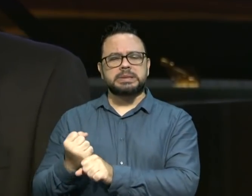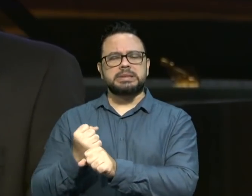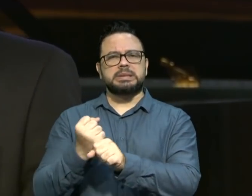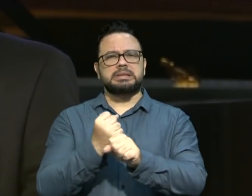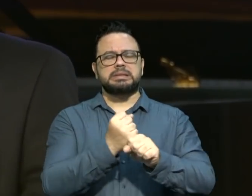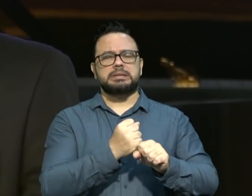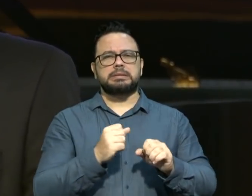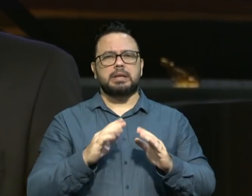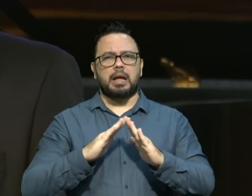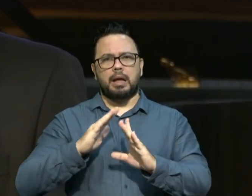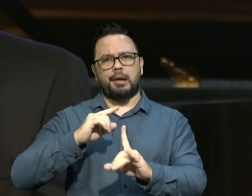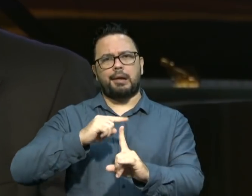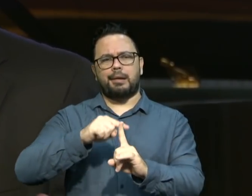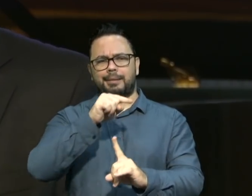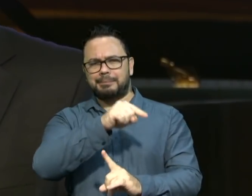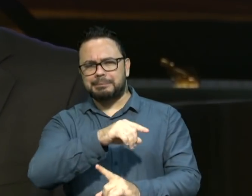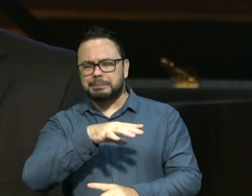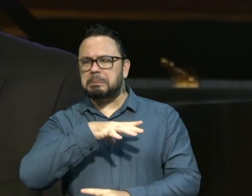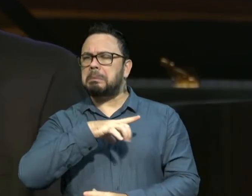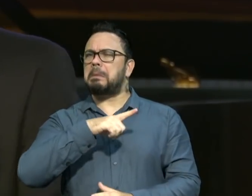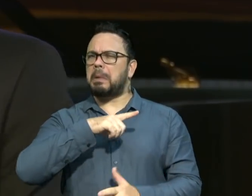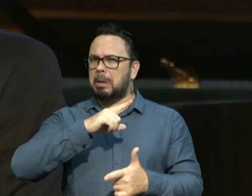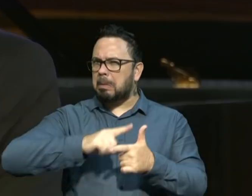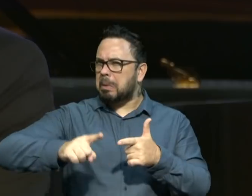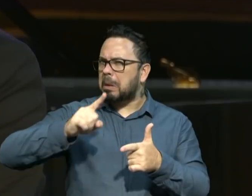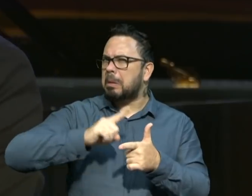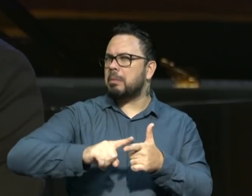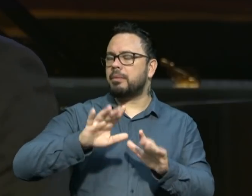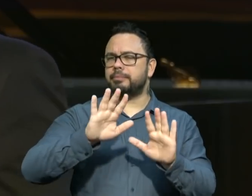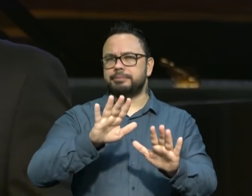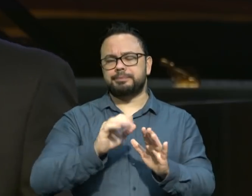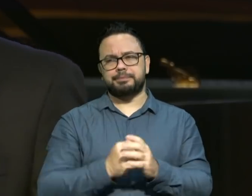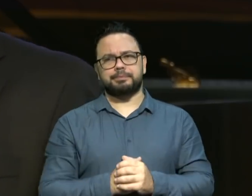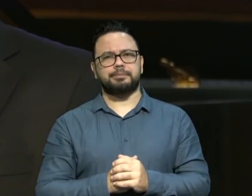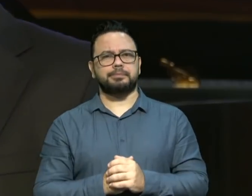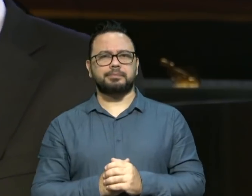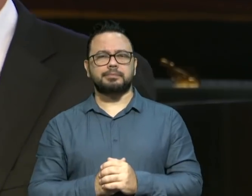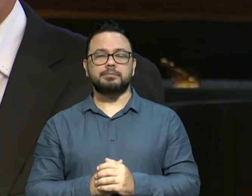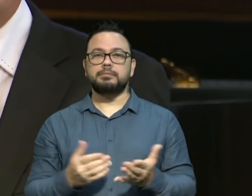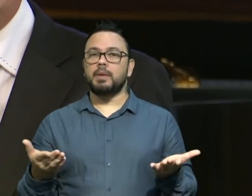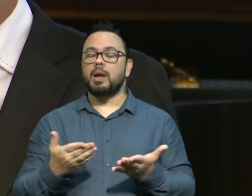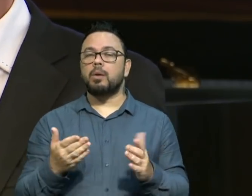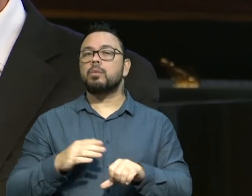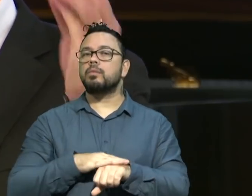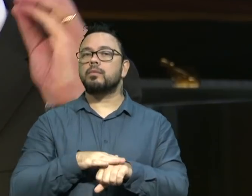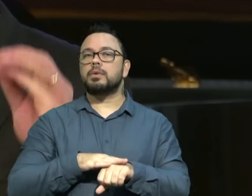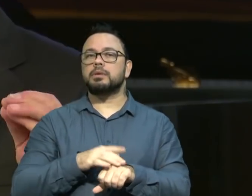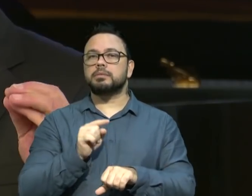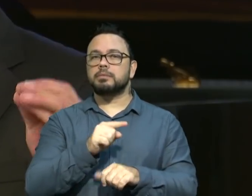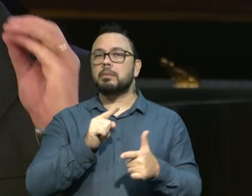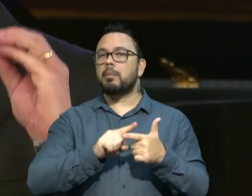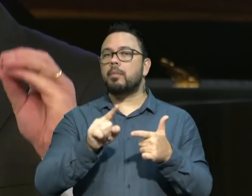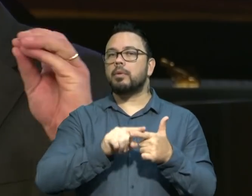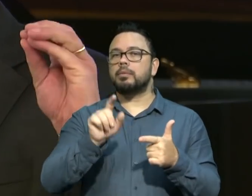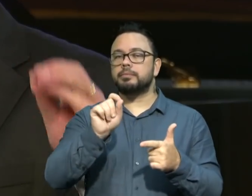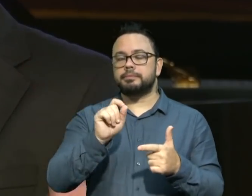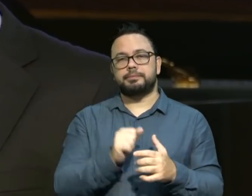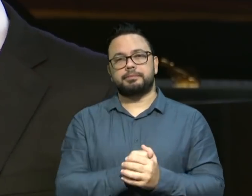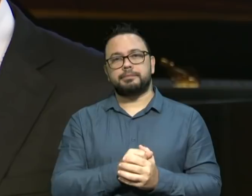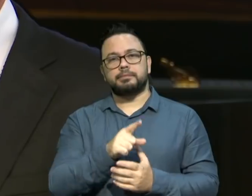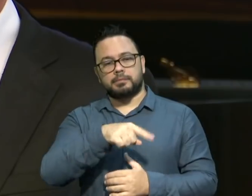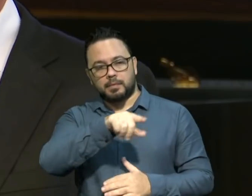vários problemas vários problemas dentre eles o problema que nós vamos tratar agora eles esqueceram